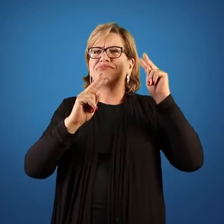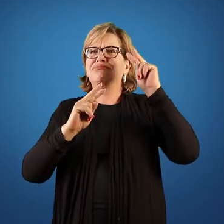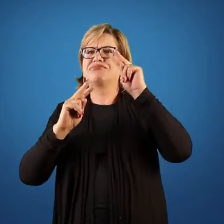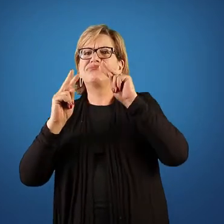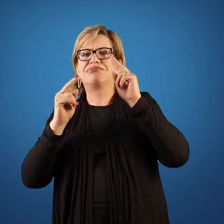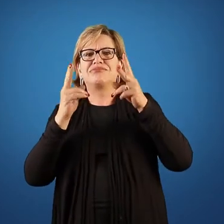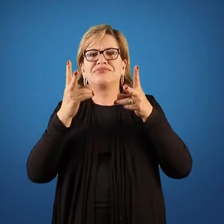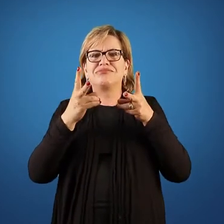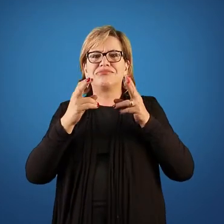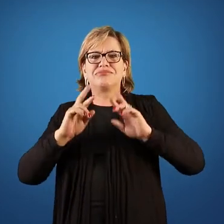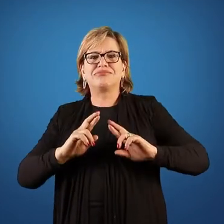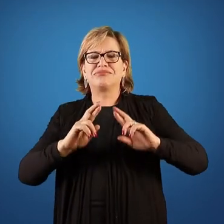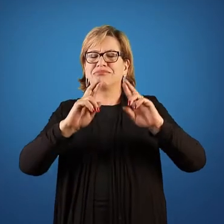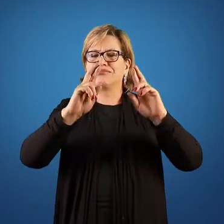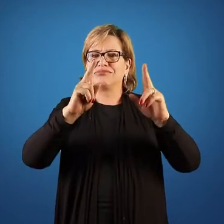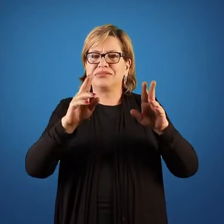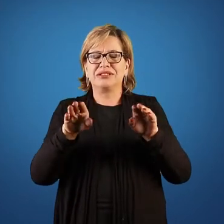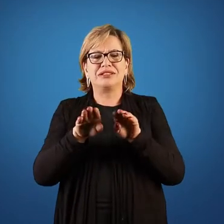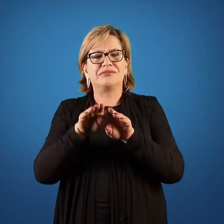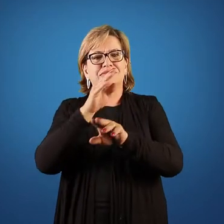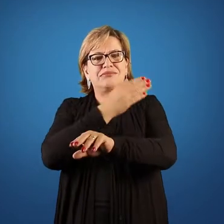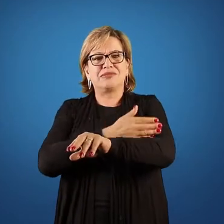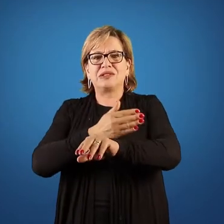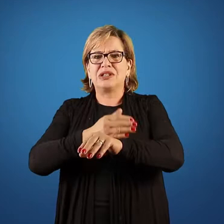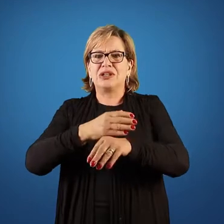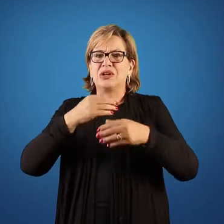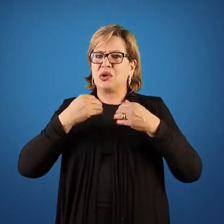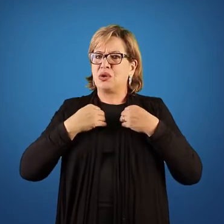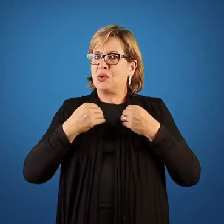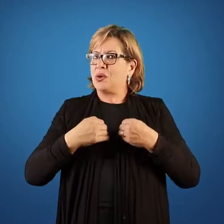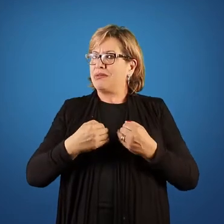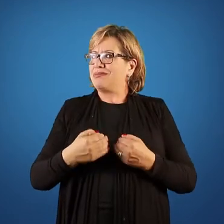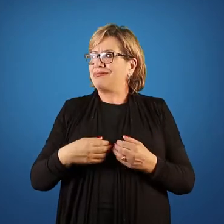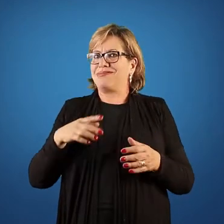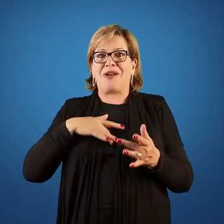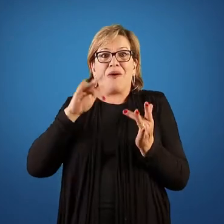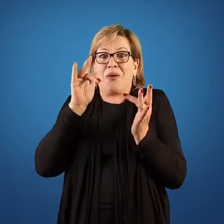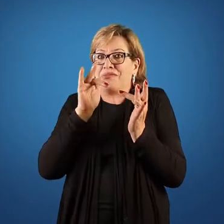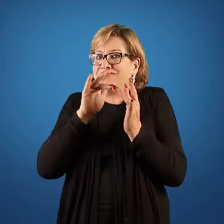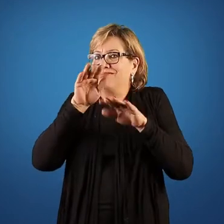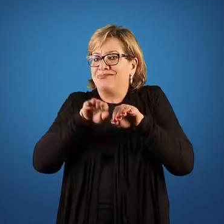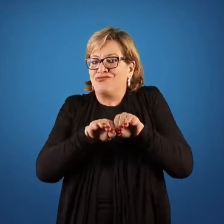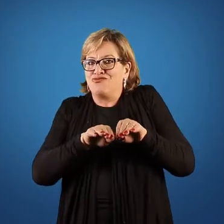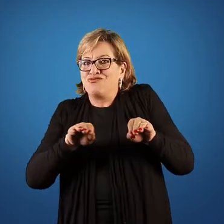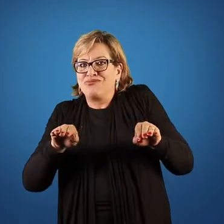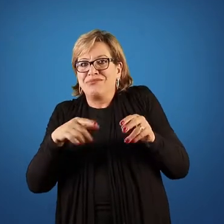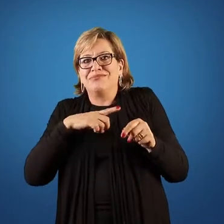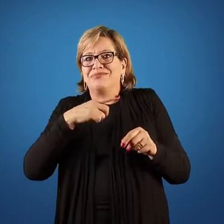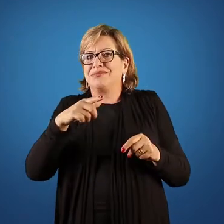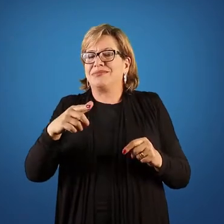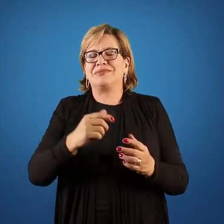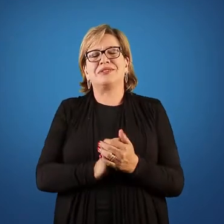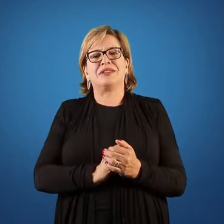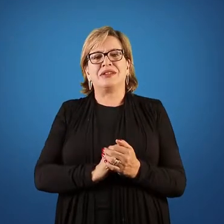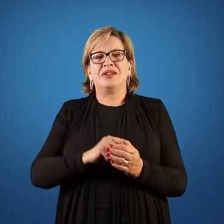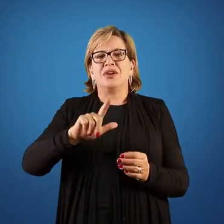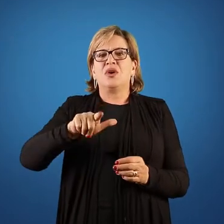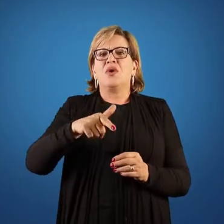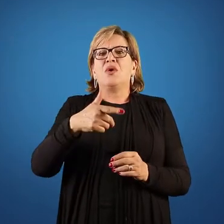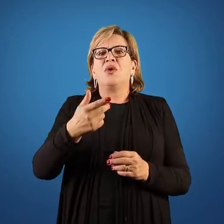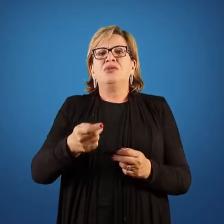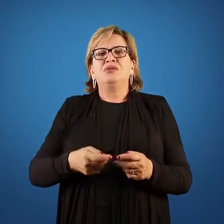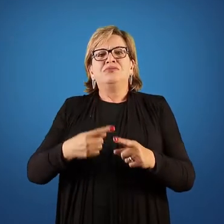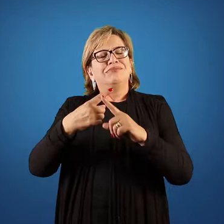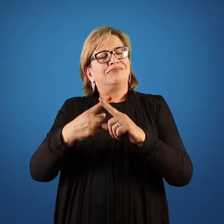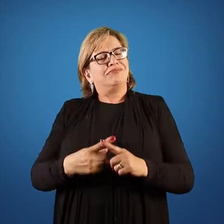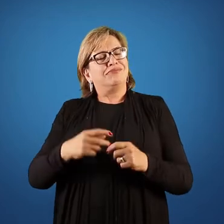visuais e acostume que seu corpo não está mais em contato com o chão. Um outro desafio que